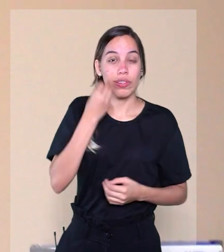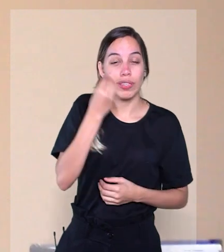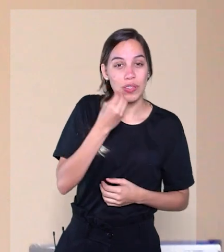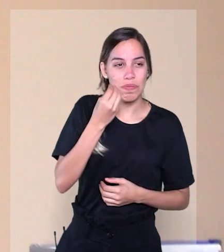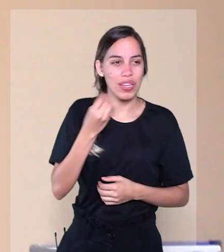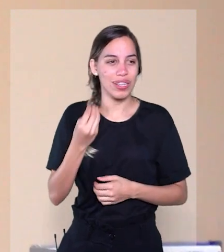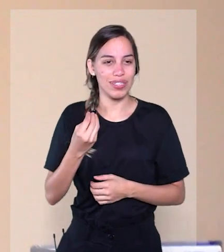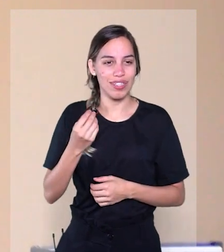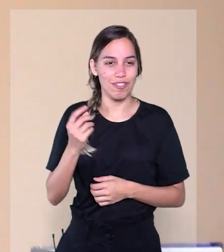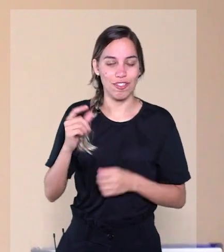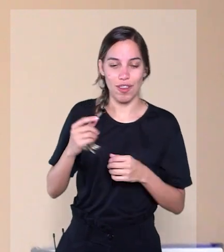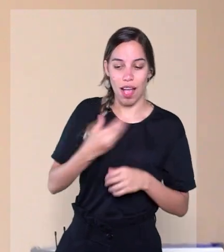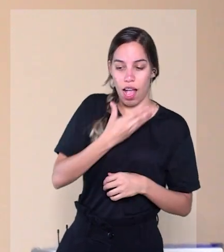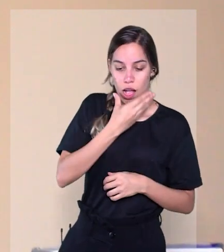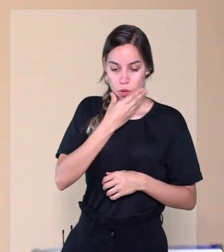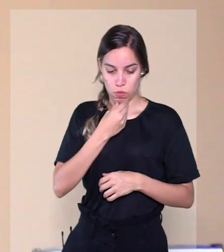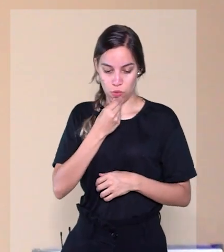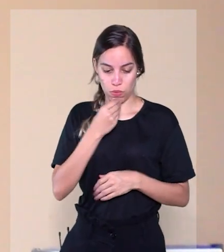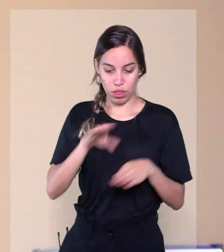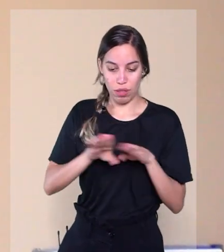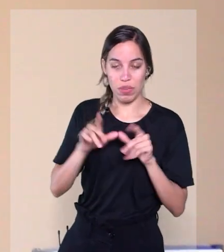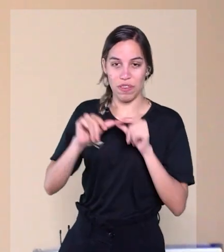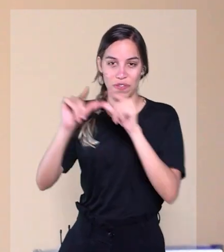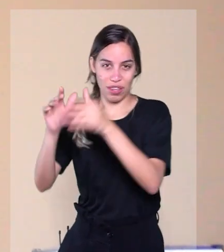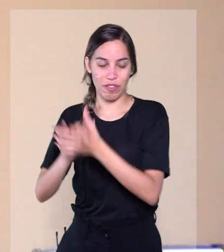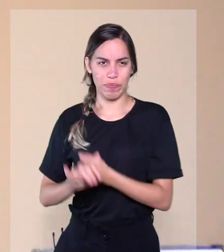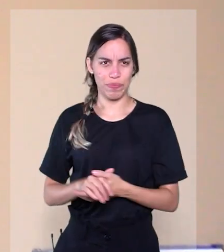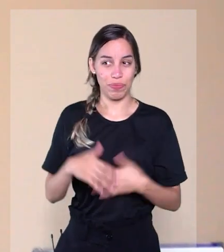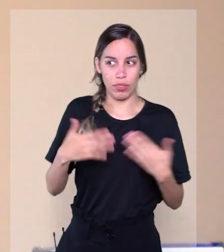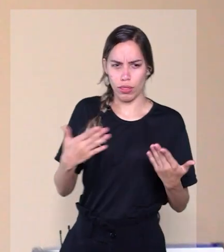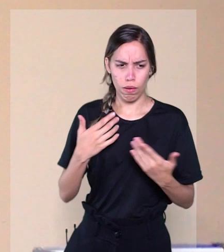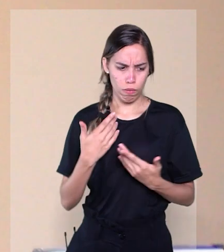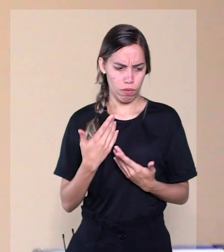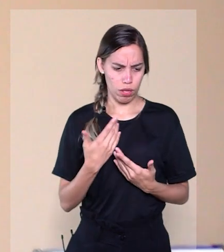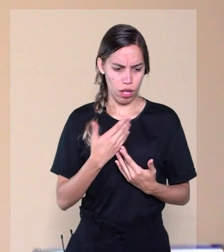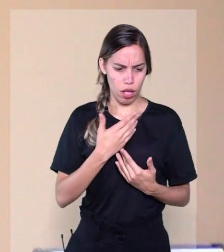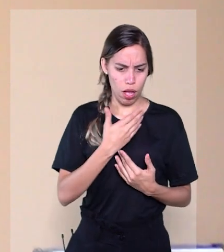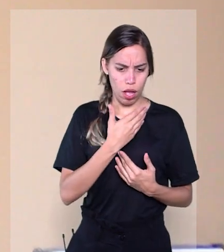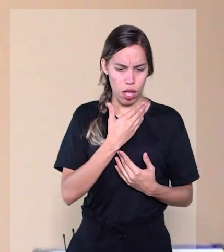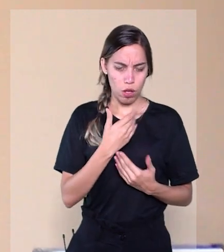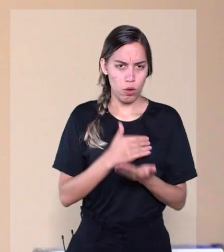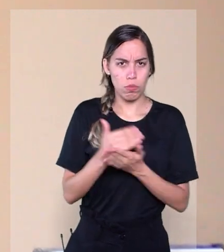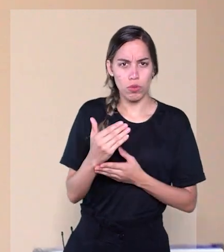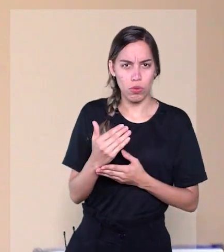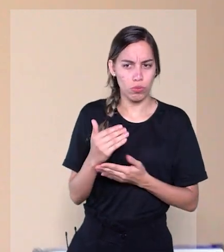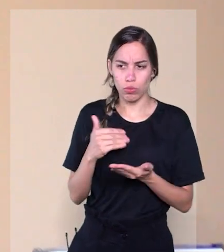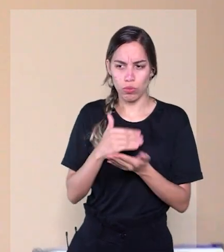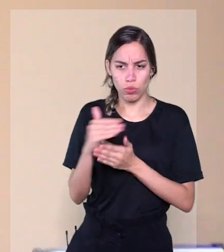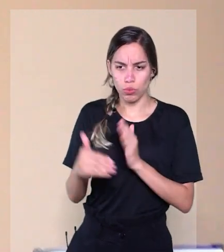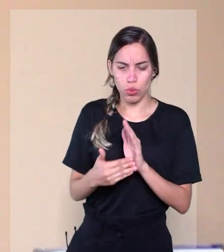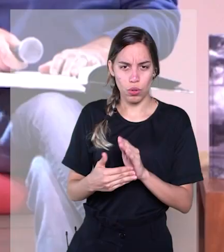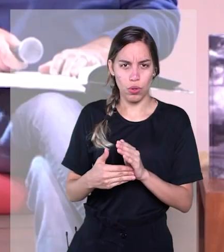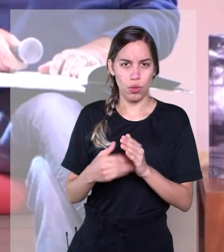poema motivador também, ou inspirador, né? Começou tudo daí, né? Do Homem às Viagens. É o poema